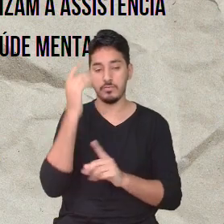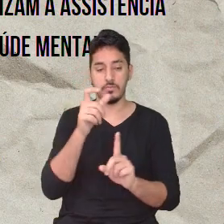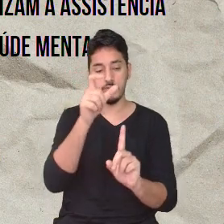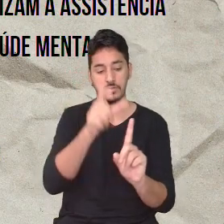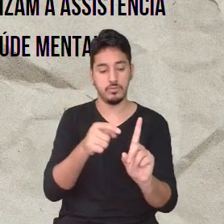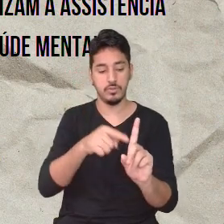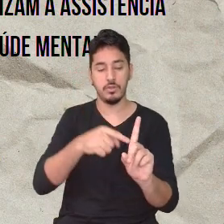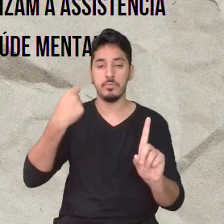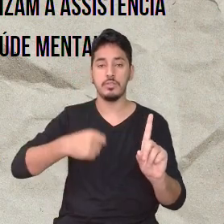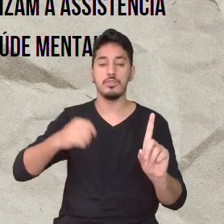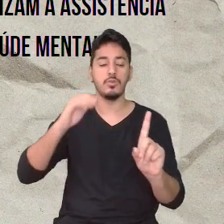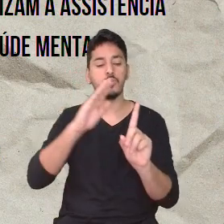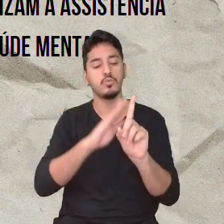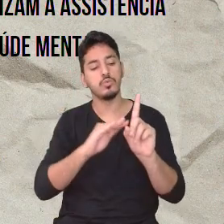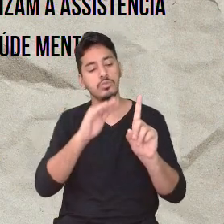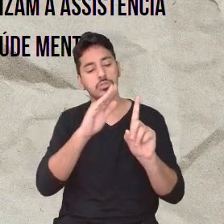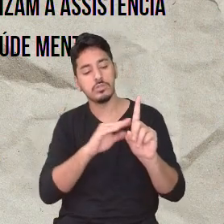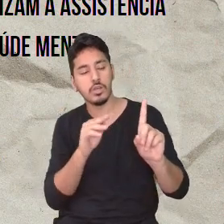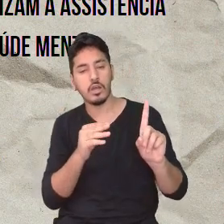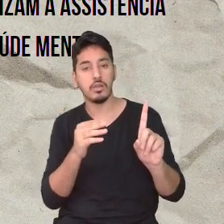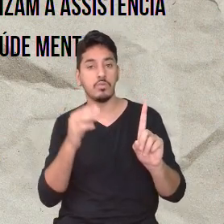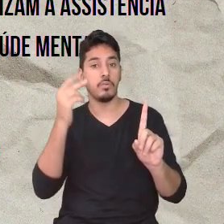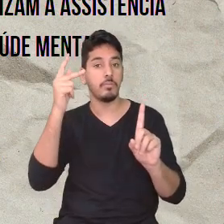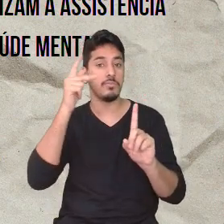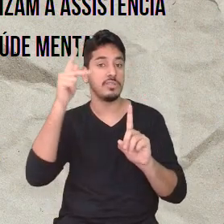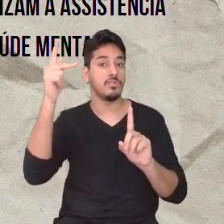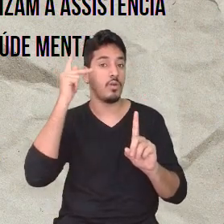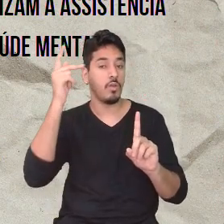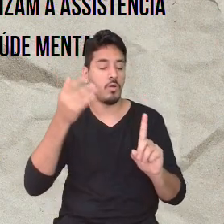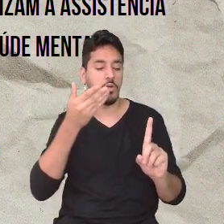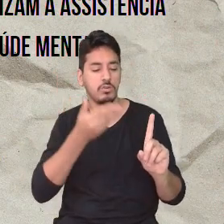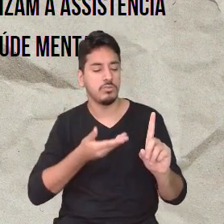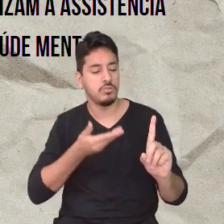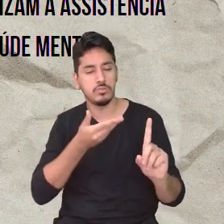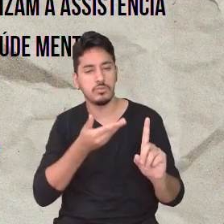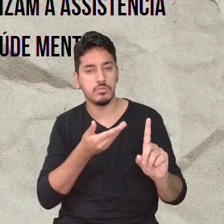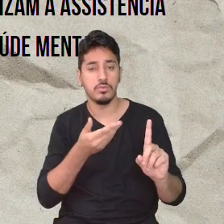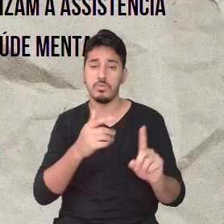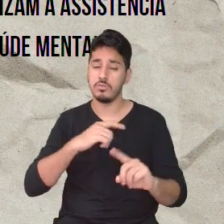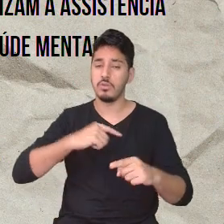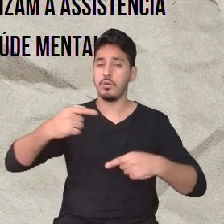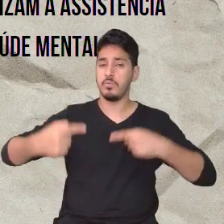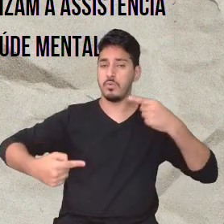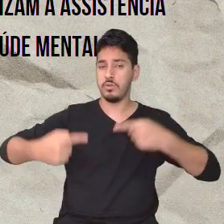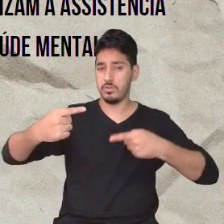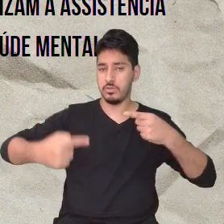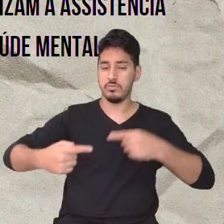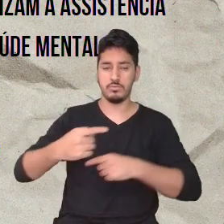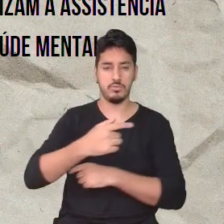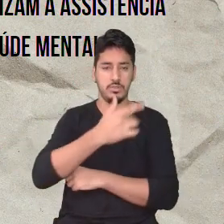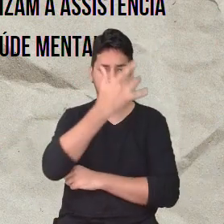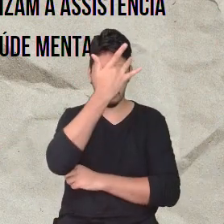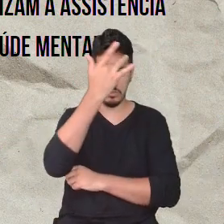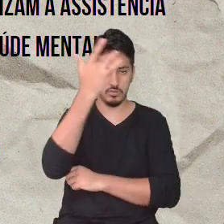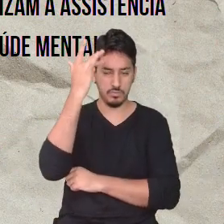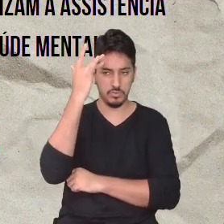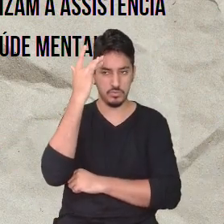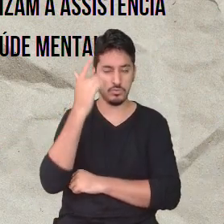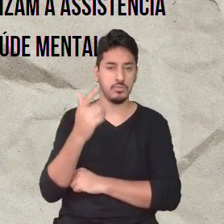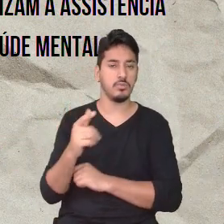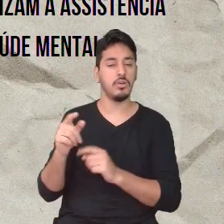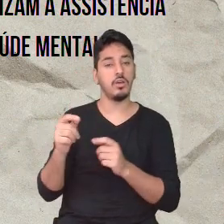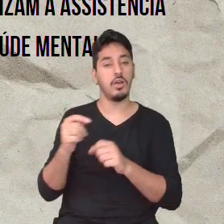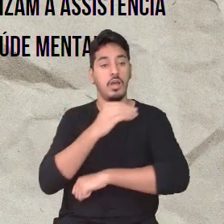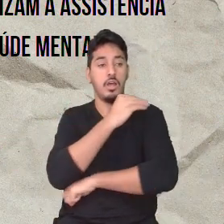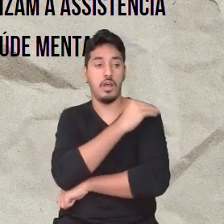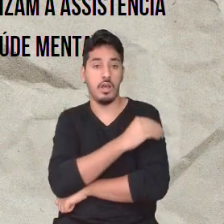que precisam de cuidados e tratamento psicológico. Entre eles, tem uma política nacional de saúde mental, álcool e outras drogas.